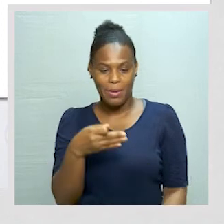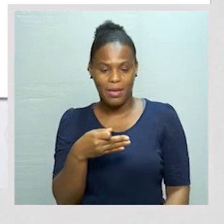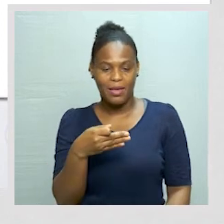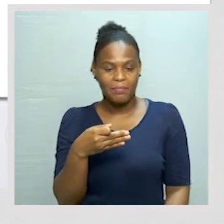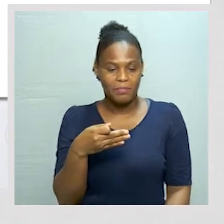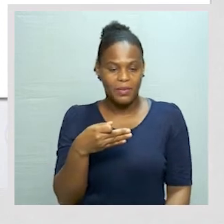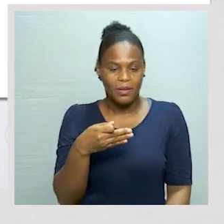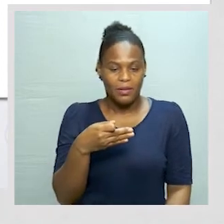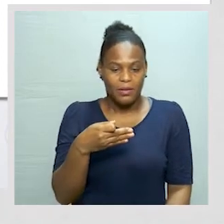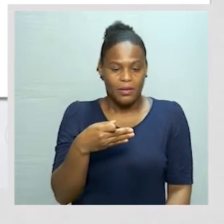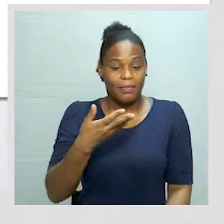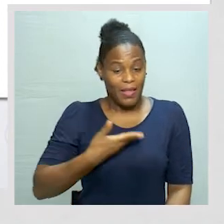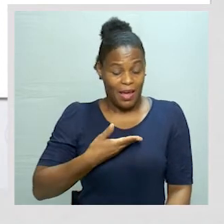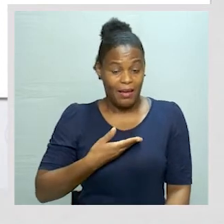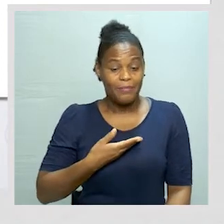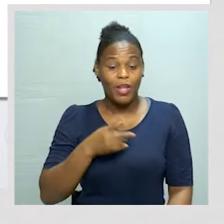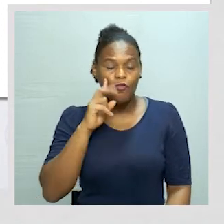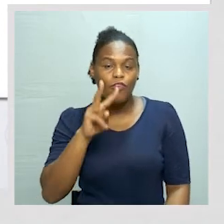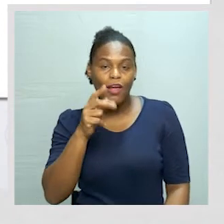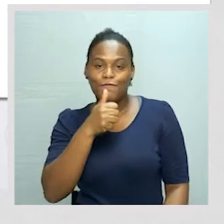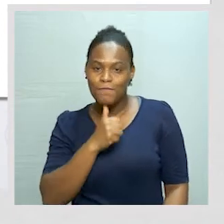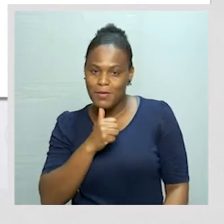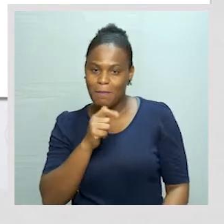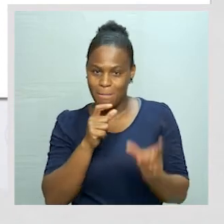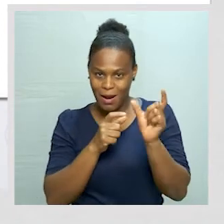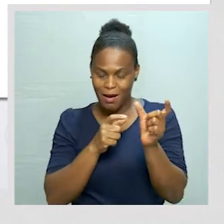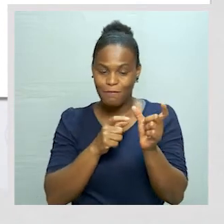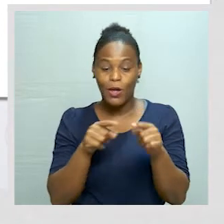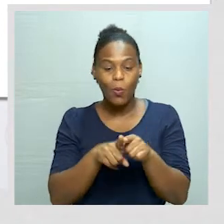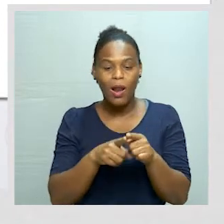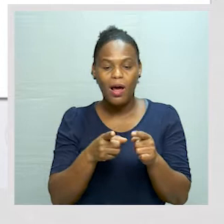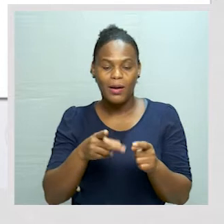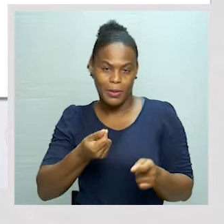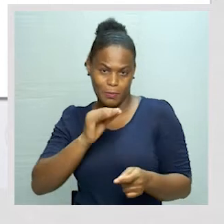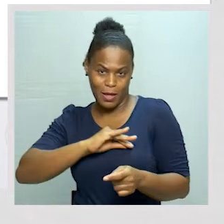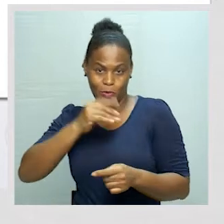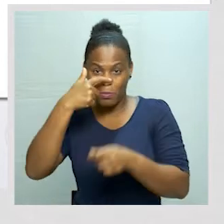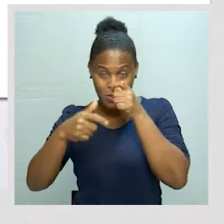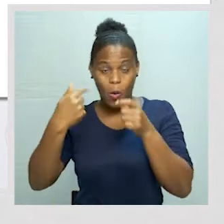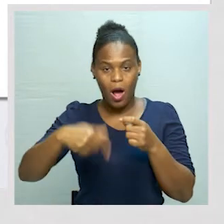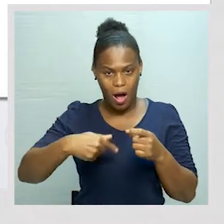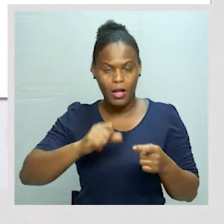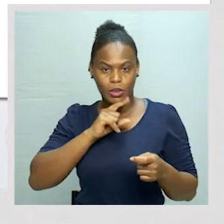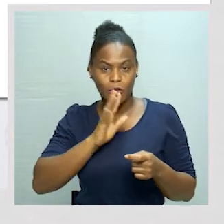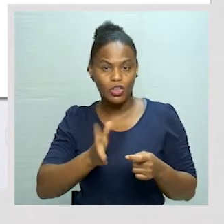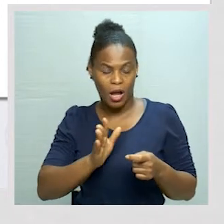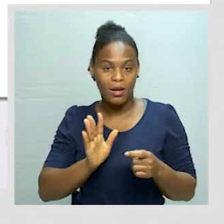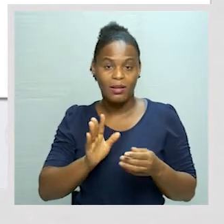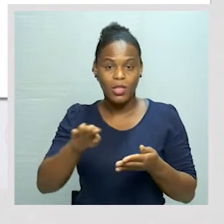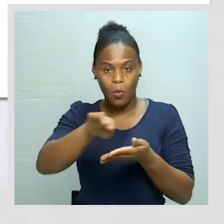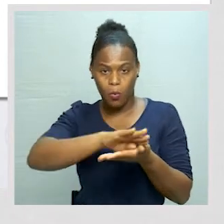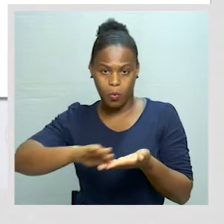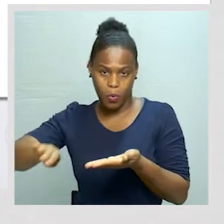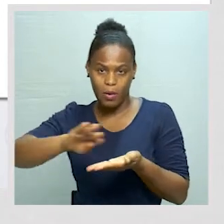rendimento pessoal disponível. Portanto, vocês estão a ver ali a definição, que é o rendimento que as pessoas têm ao seu dispor, já líquido